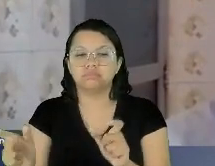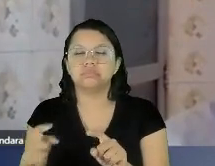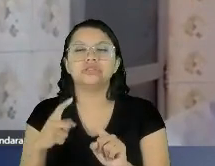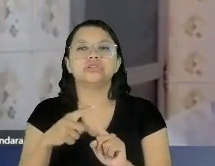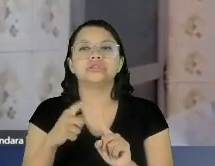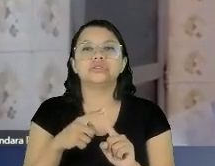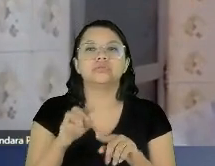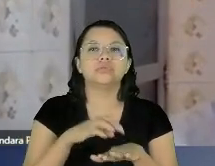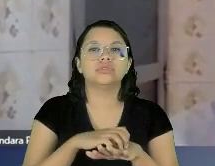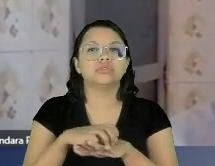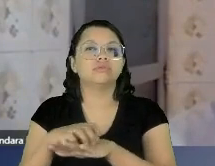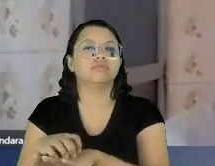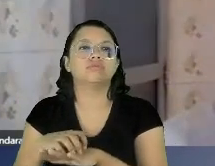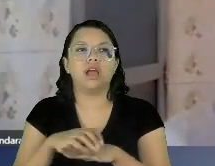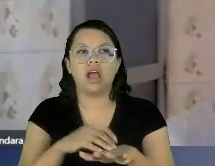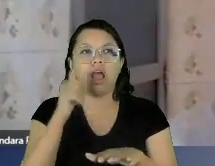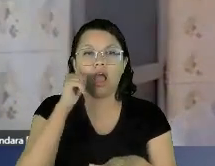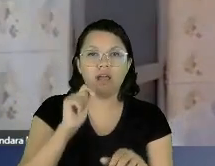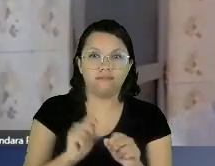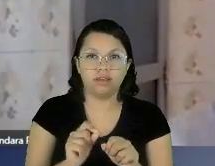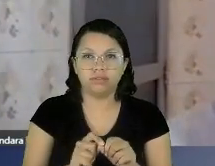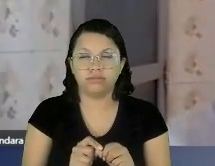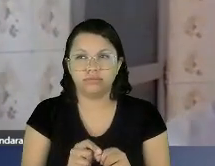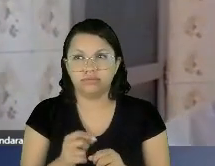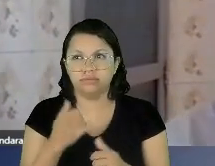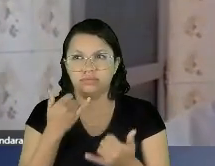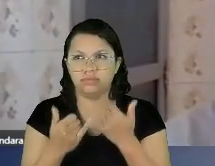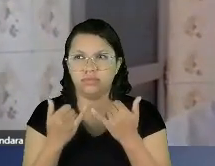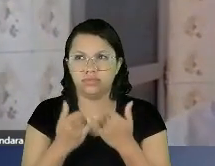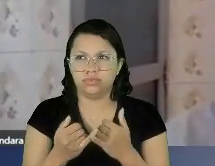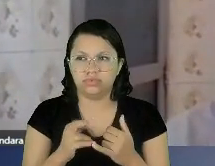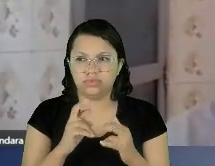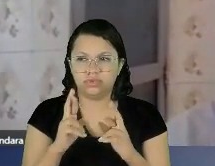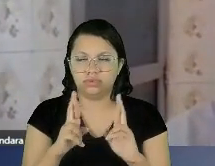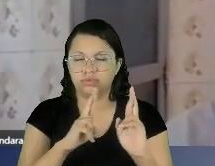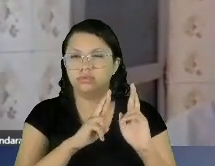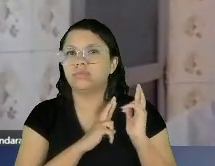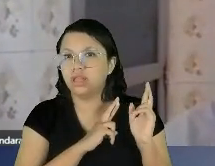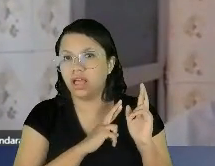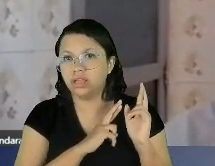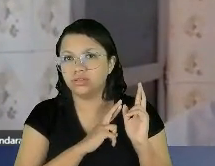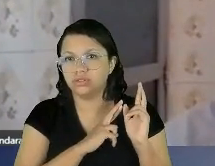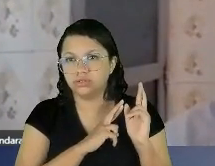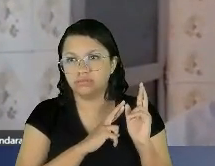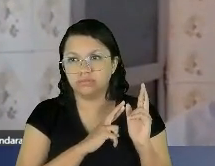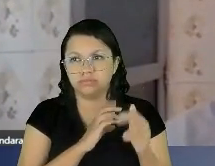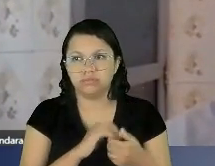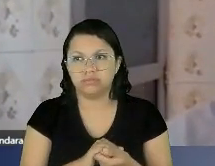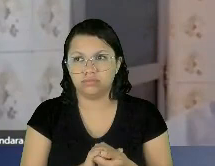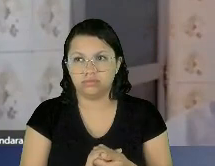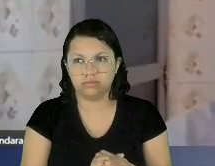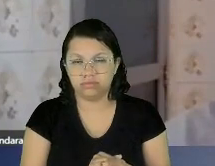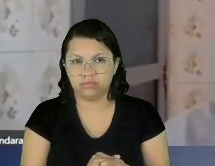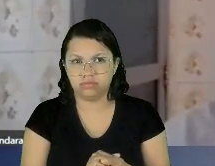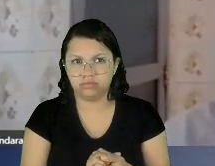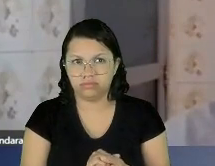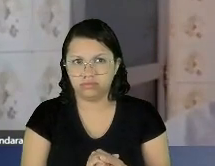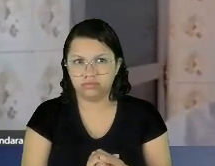as usuárias de transporte público, que tipo de deslocamento as mulheres fazem. E me parece que a responsabilidade, para além de ser